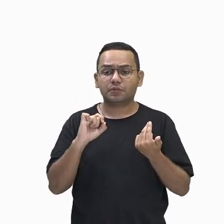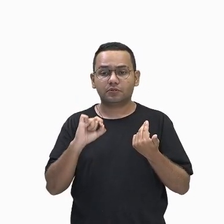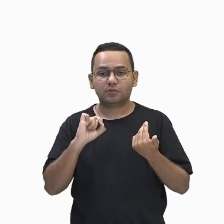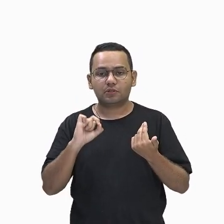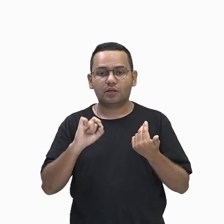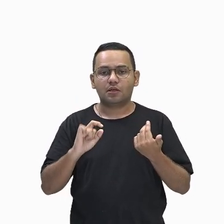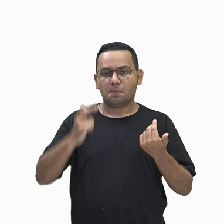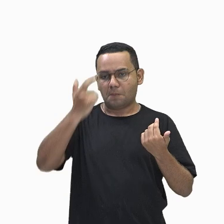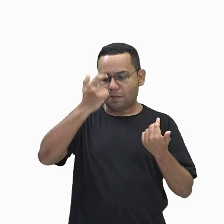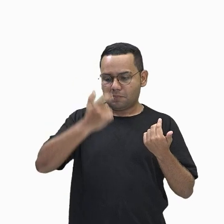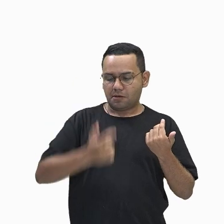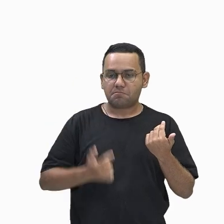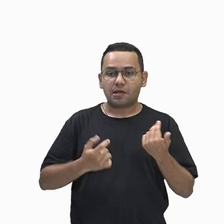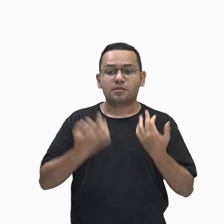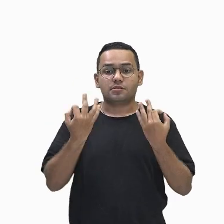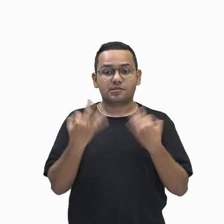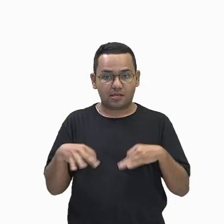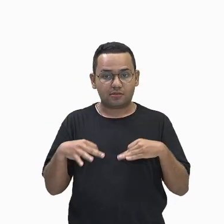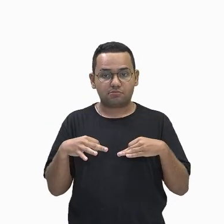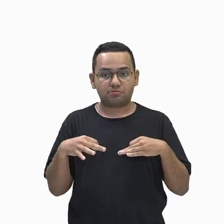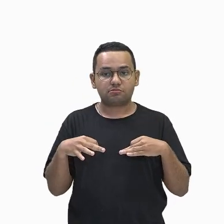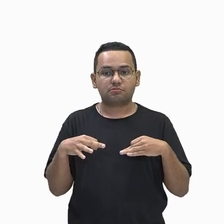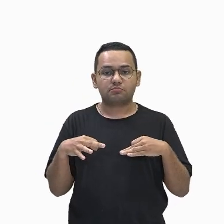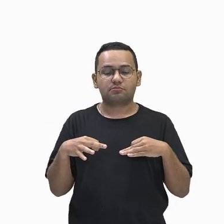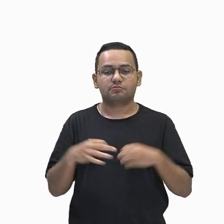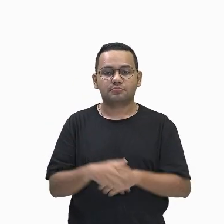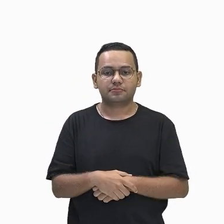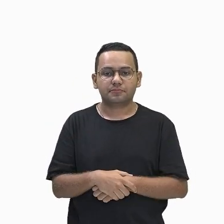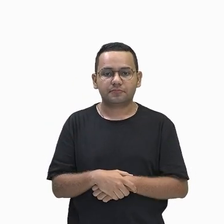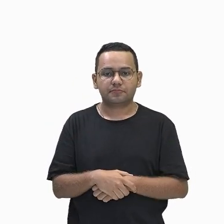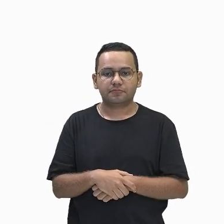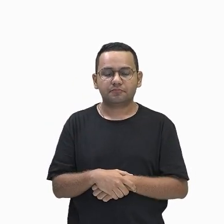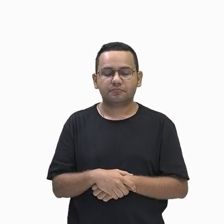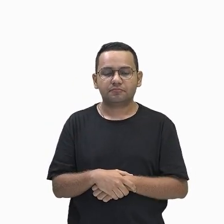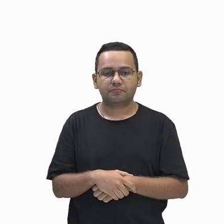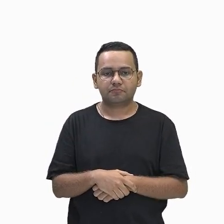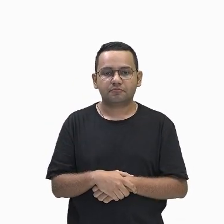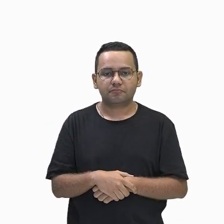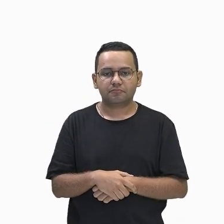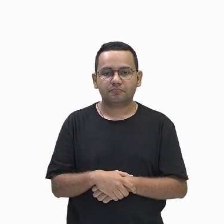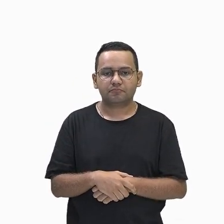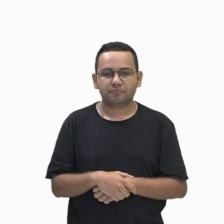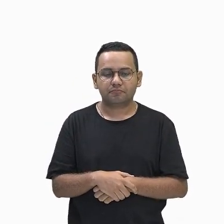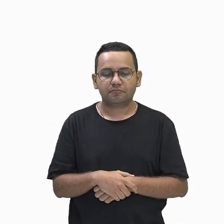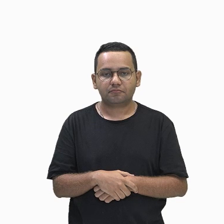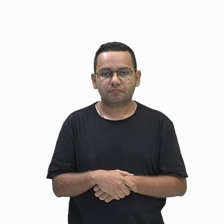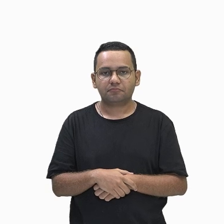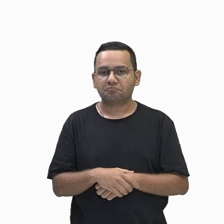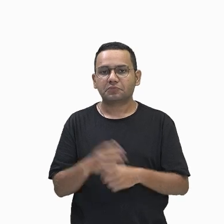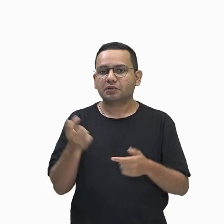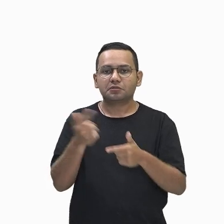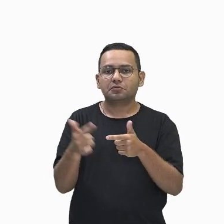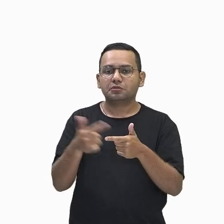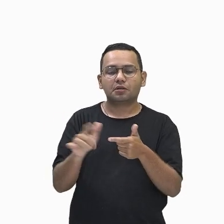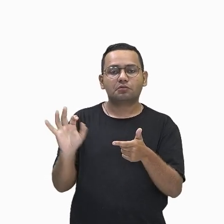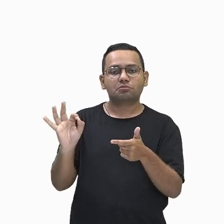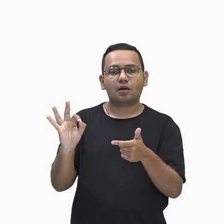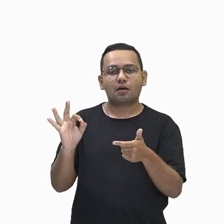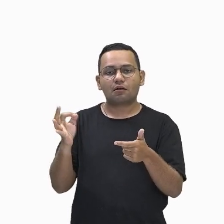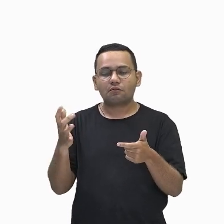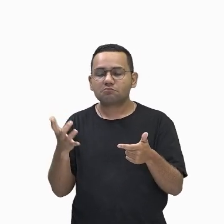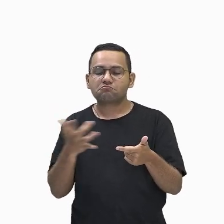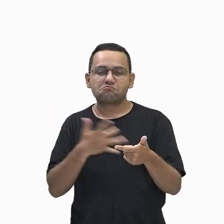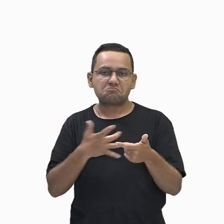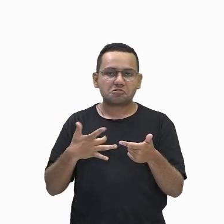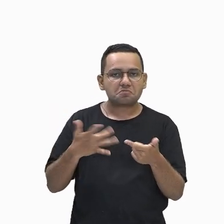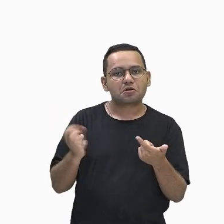forma correta para que tudo funcione, né, da melhor maneira possível e não haja nenhum problema de saúde em nenhum dos